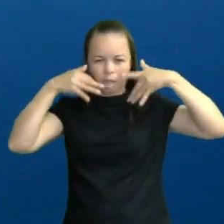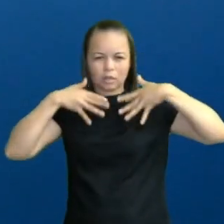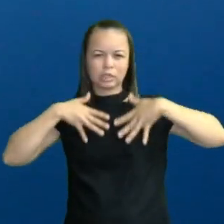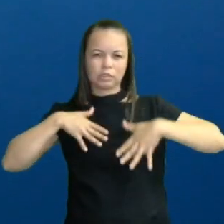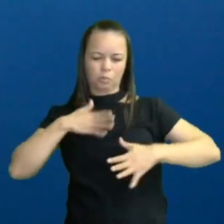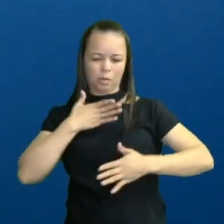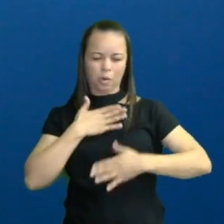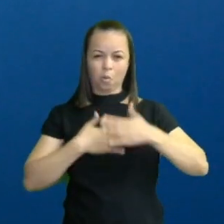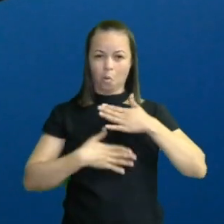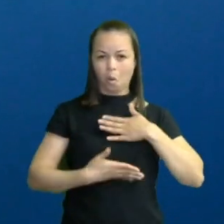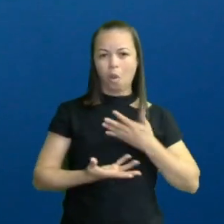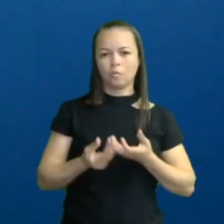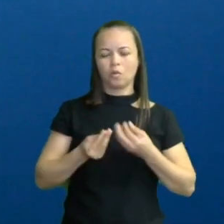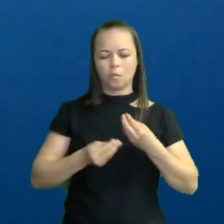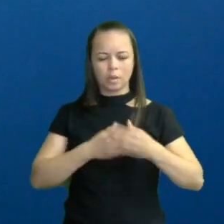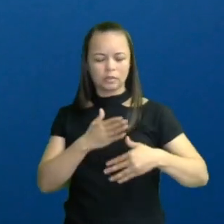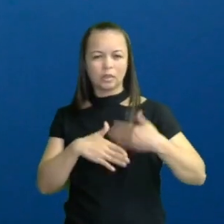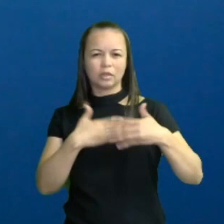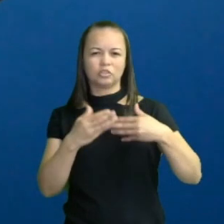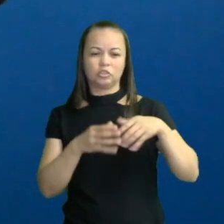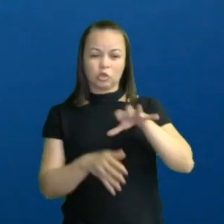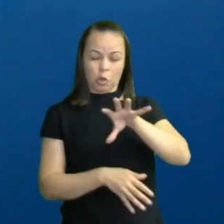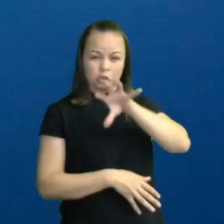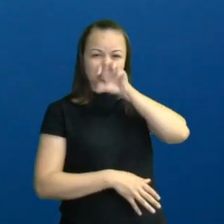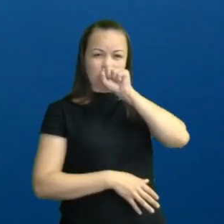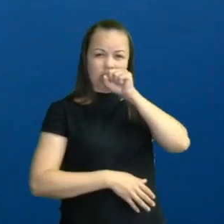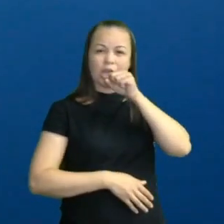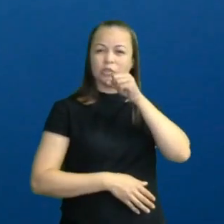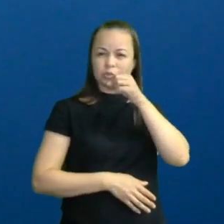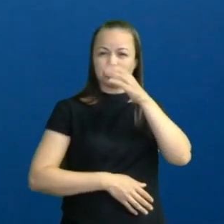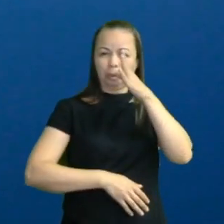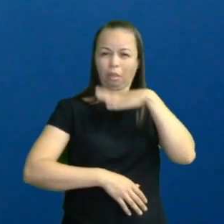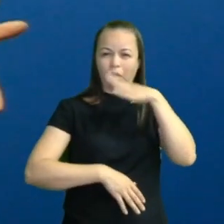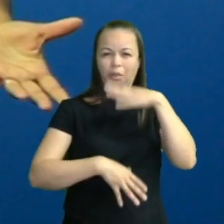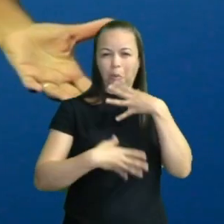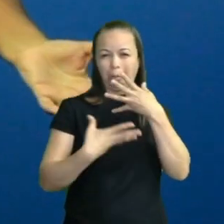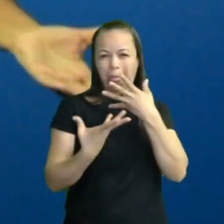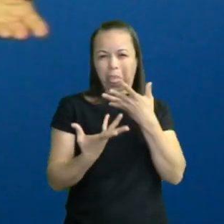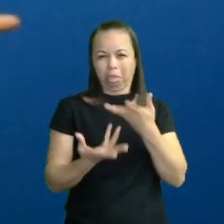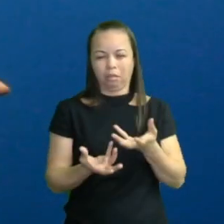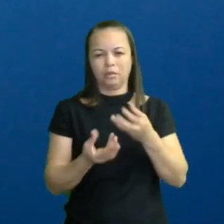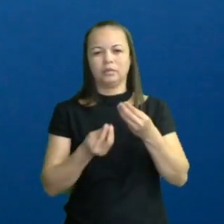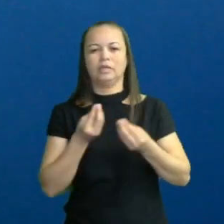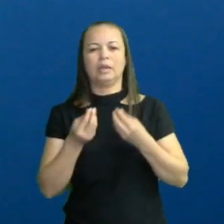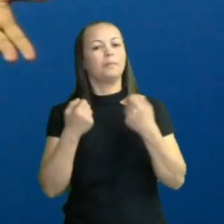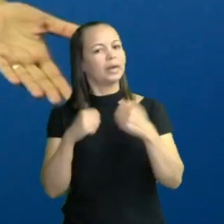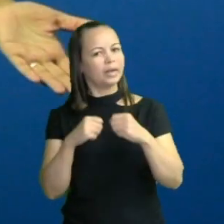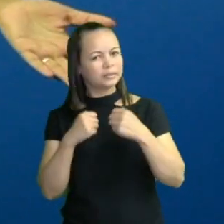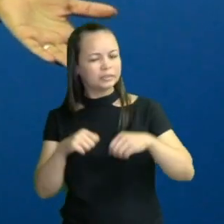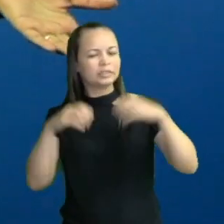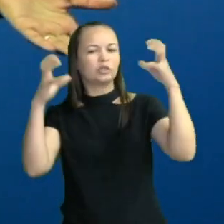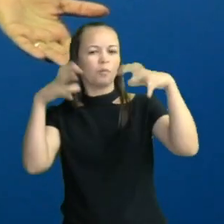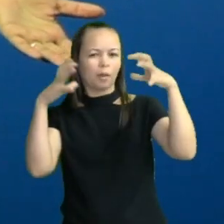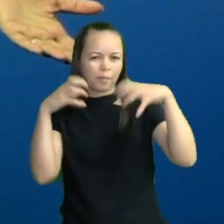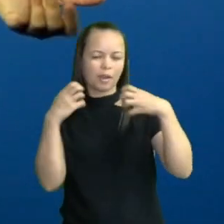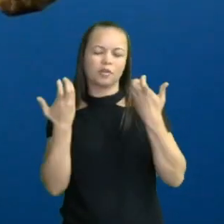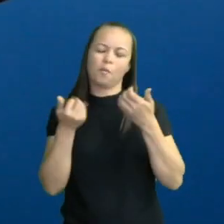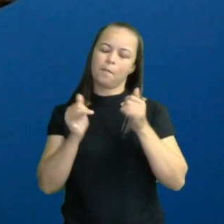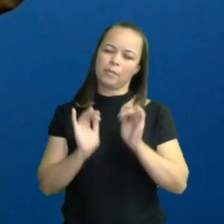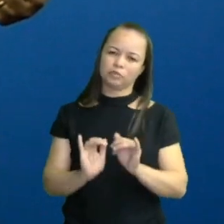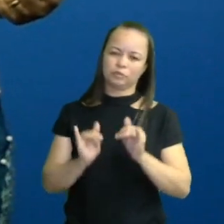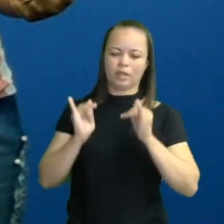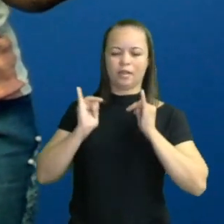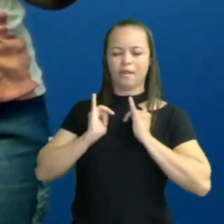né? E o nosso corpo começa a produzir cheiros ruins. E a gente precisa de um banho mesmo que esteja em casa, sem fazer